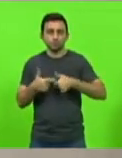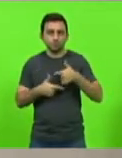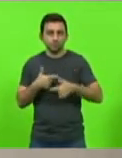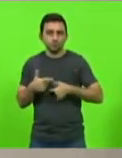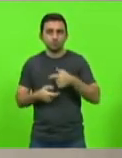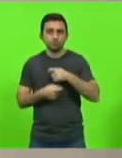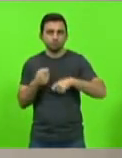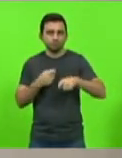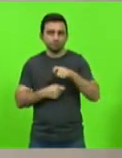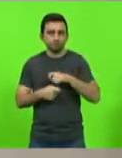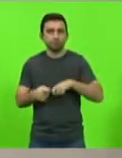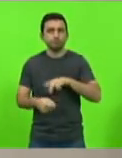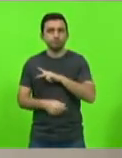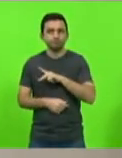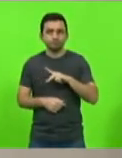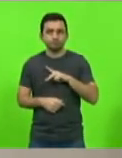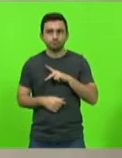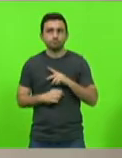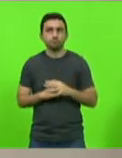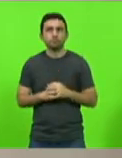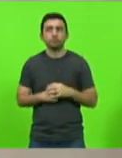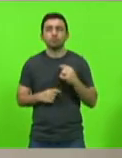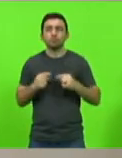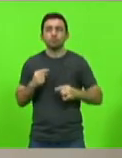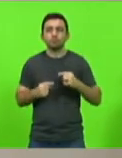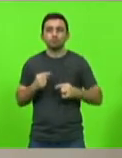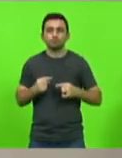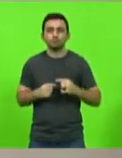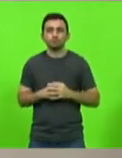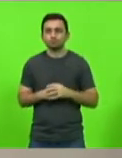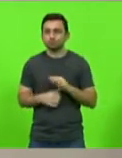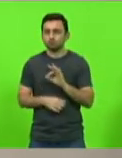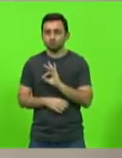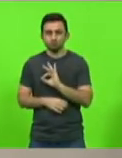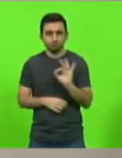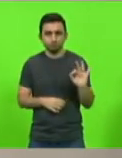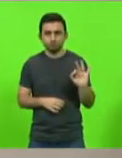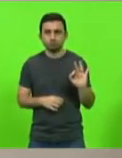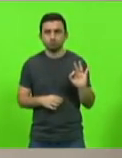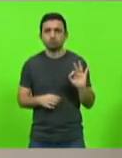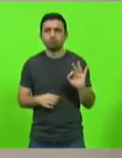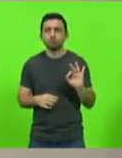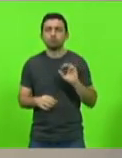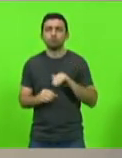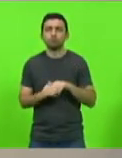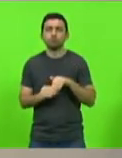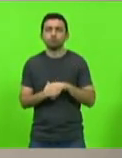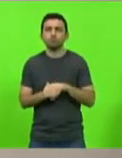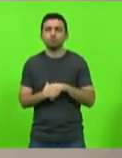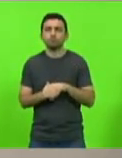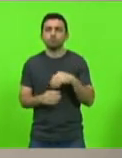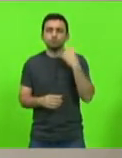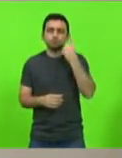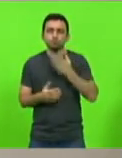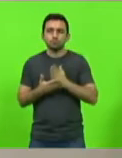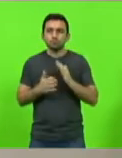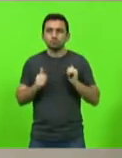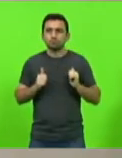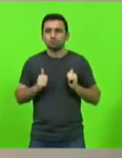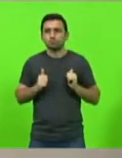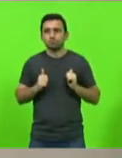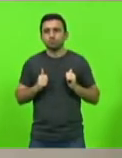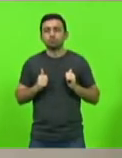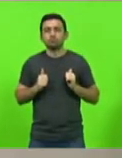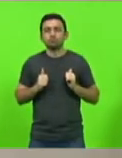Administração e Serviço Público. Em discussão. Não havendo quem queira discutir, em votação. Deputados que aprovam, permaneça como se encontra.